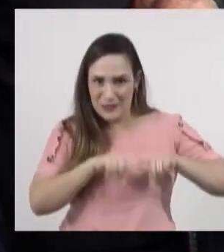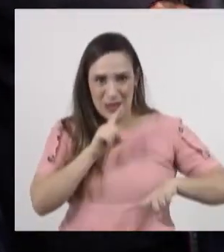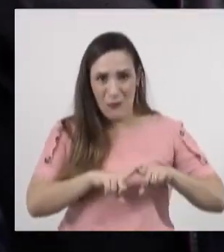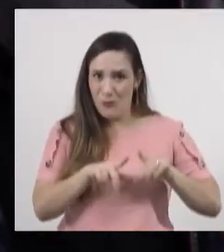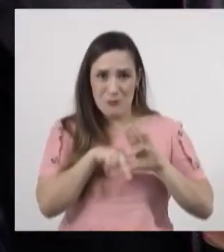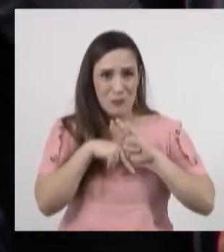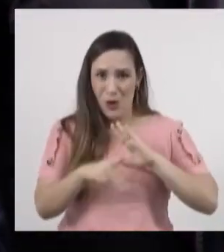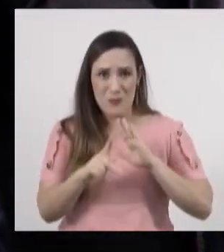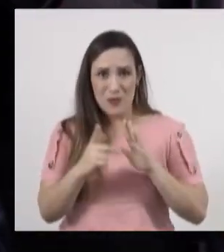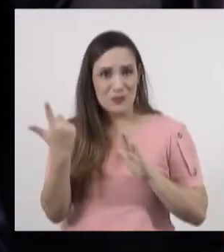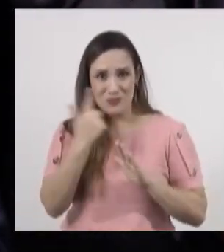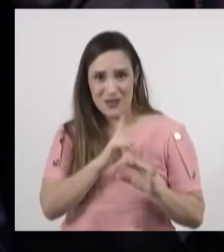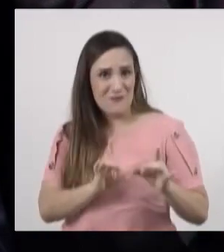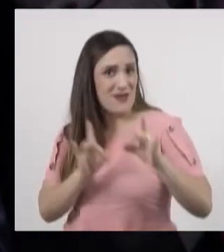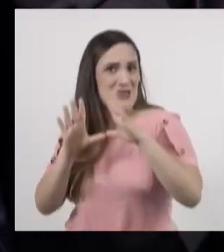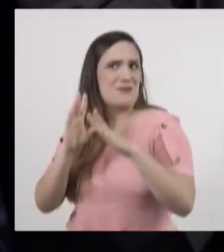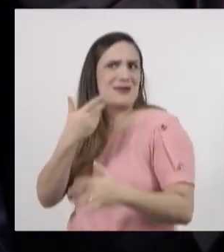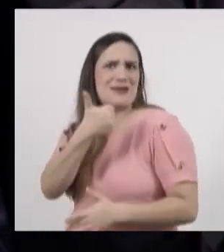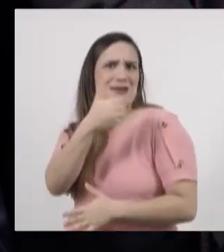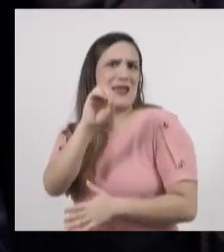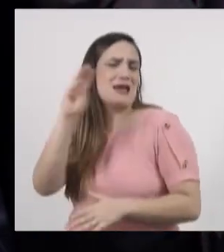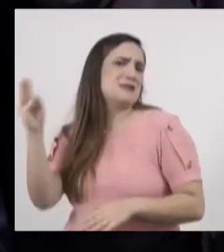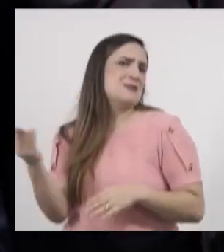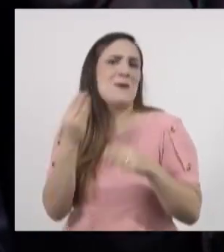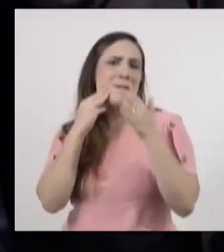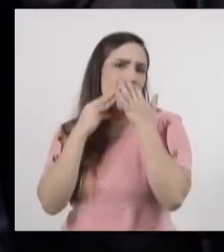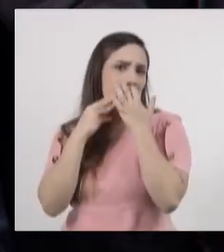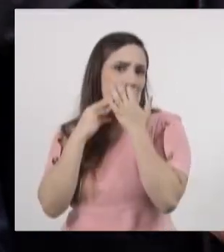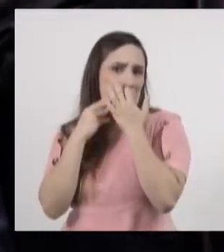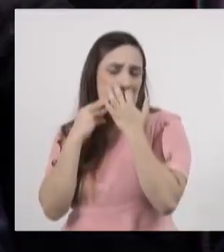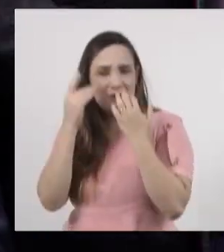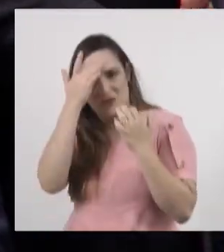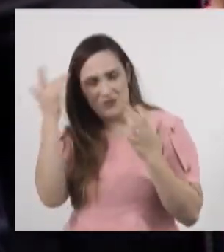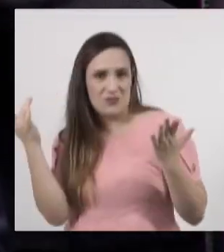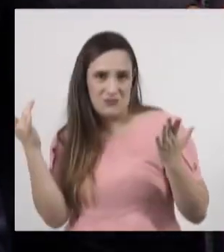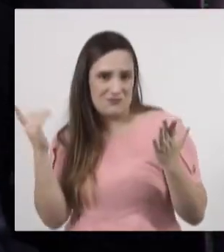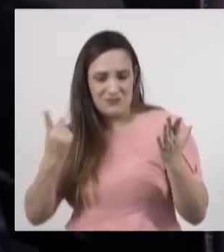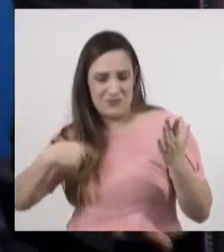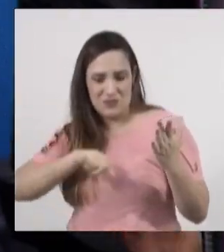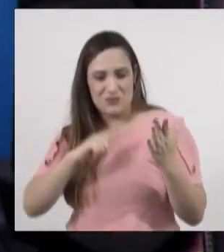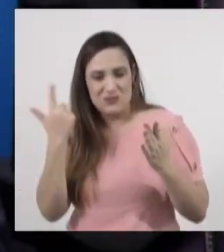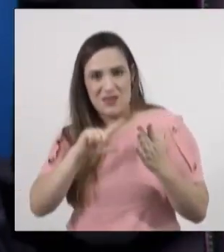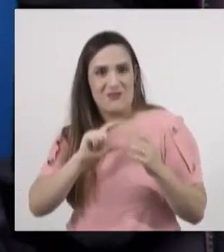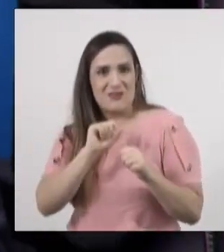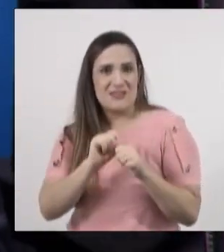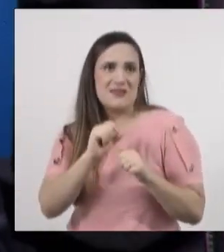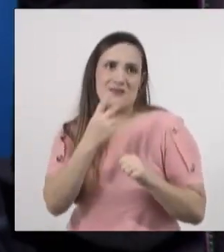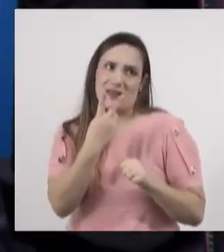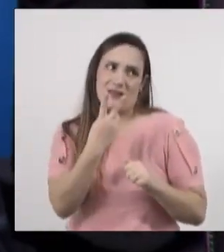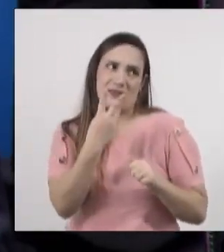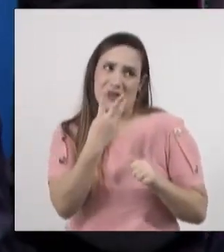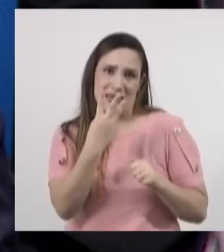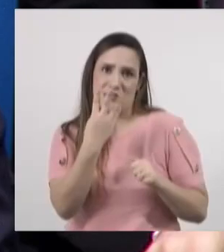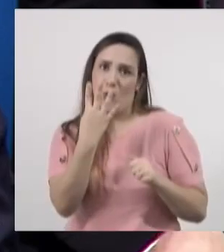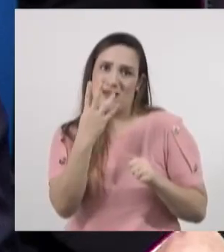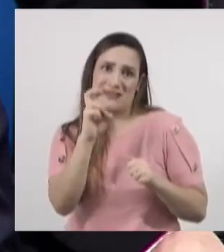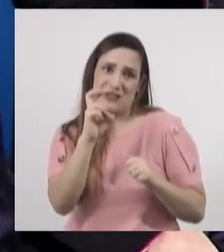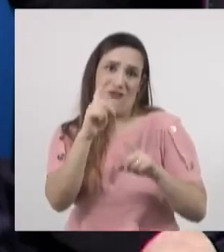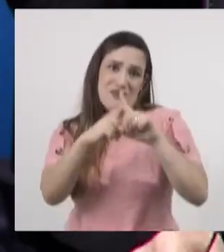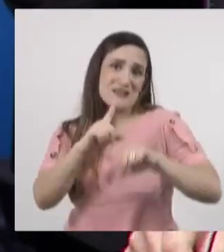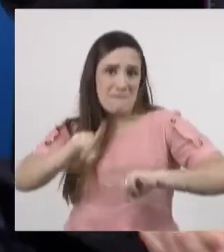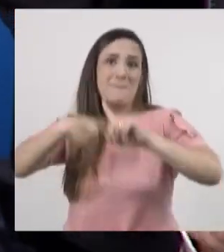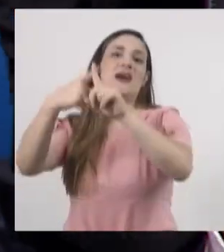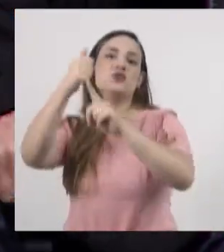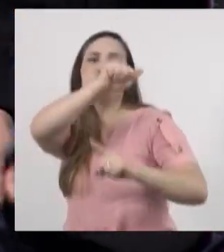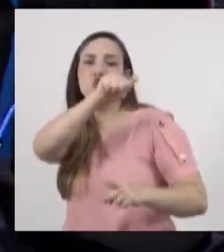produção é praticamente 3, 4, 5 vezes em termos daquilo que nós consumimos. Então, acho que esse é um ponto importante. Quando a gente fala